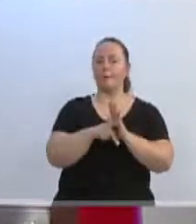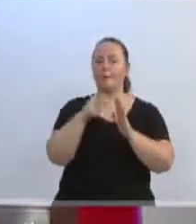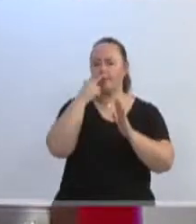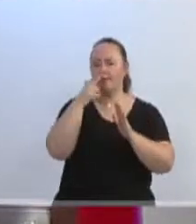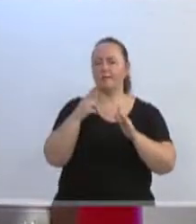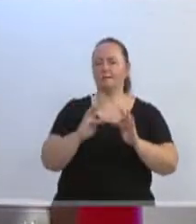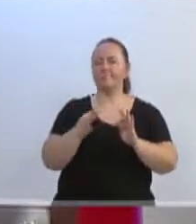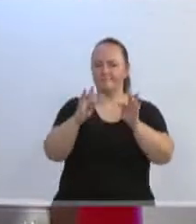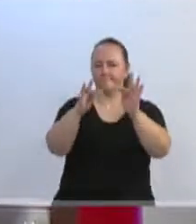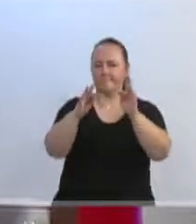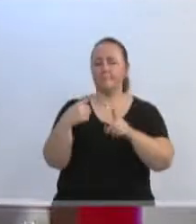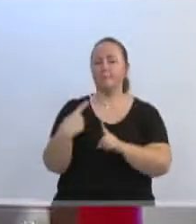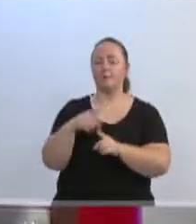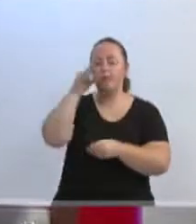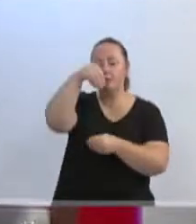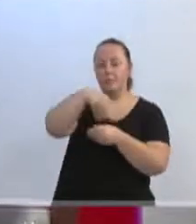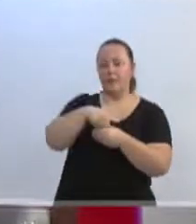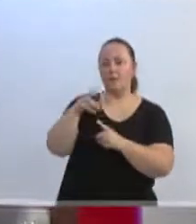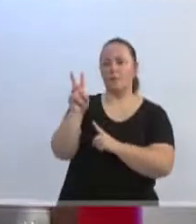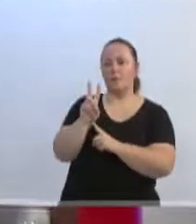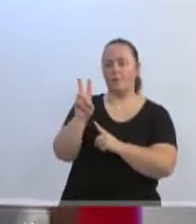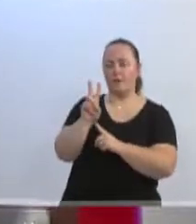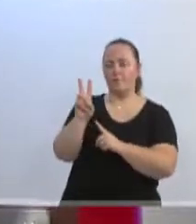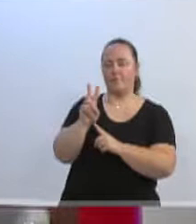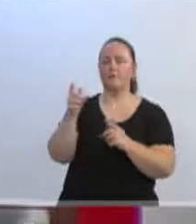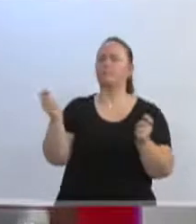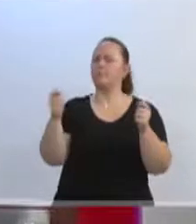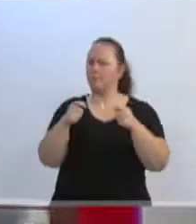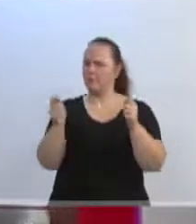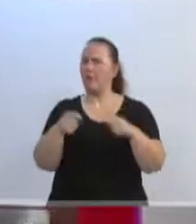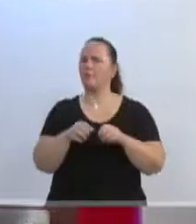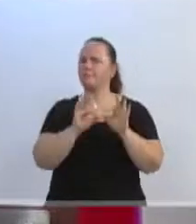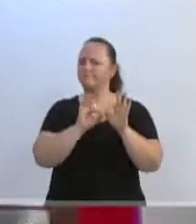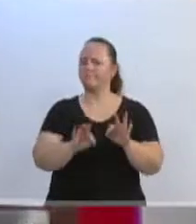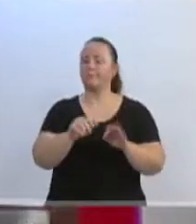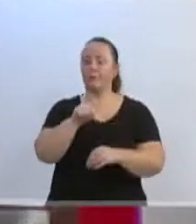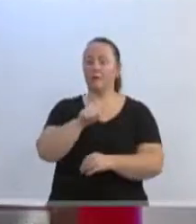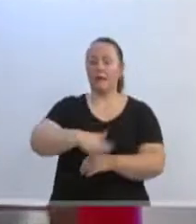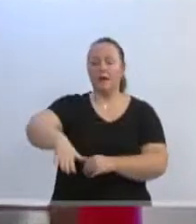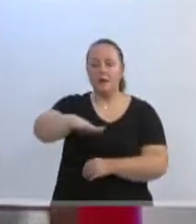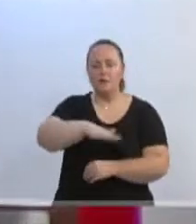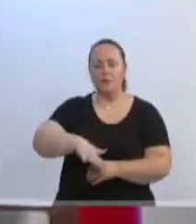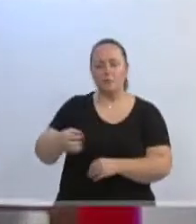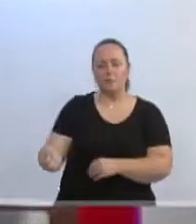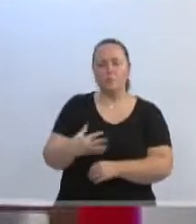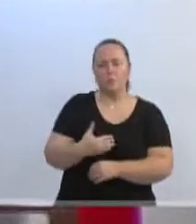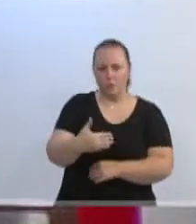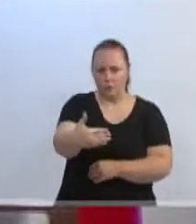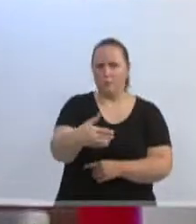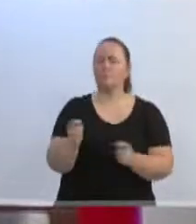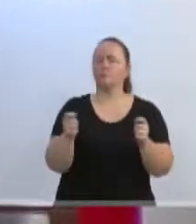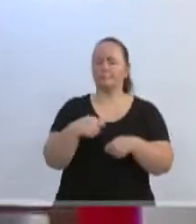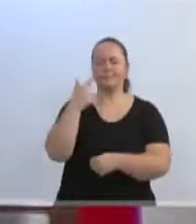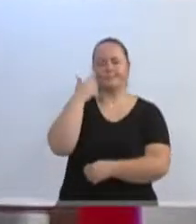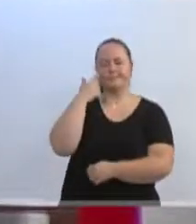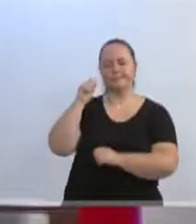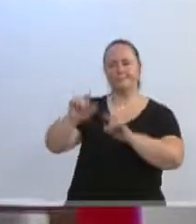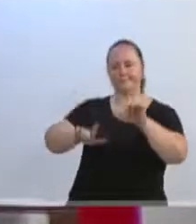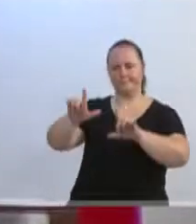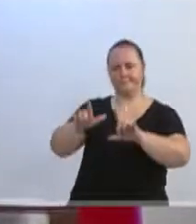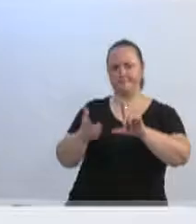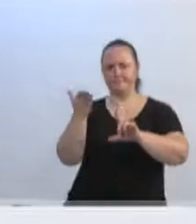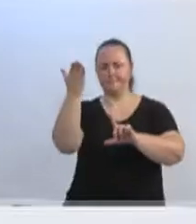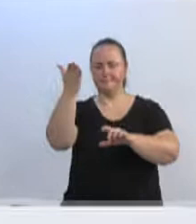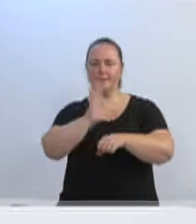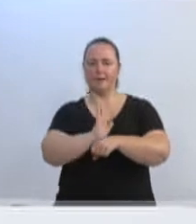temos Wi-Fi nos ônibus, e isso é perfeitamente possível na nossa nova frota. Queria que o pessoal da TVL pudesse passar esse